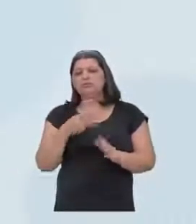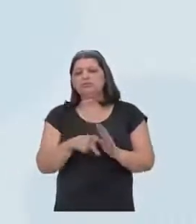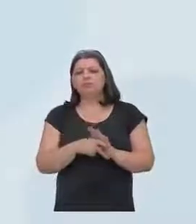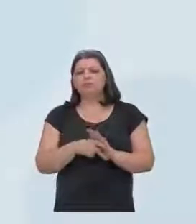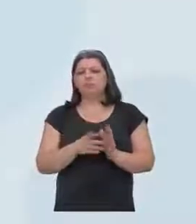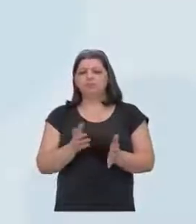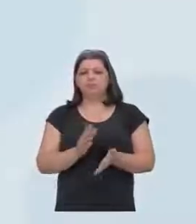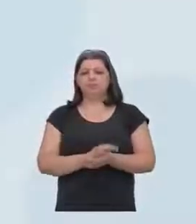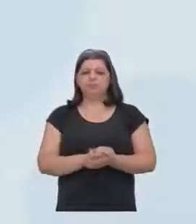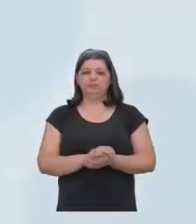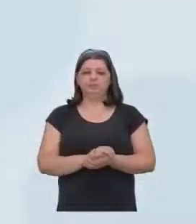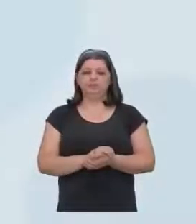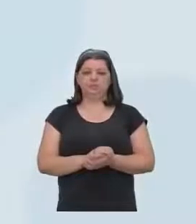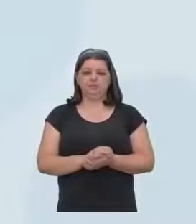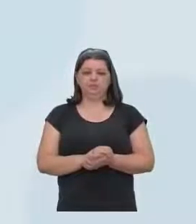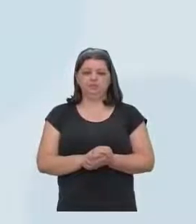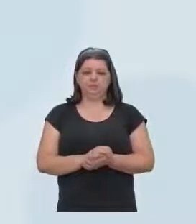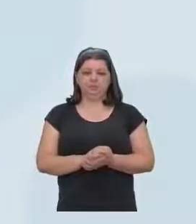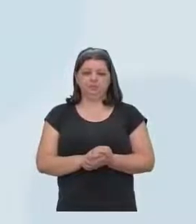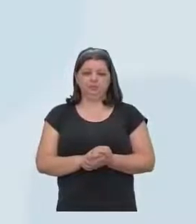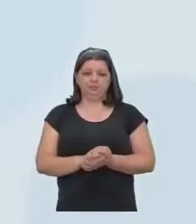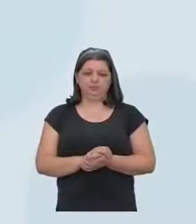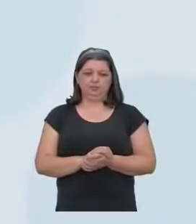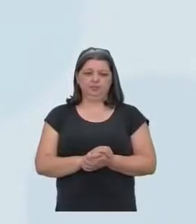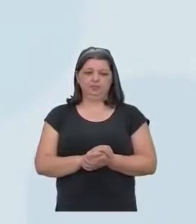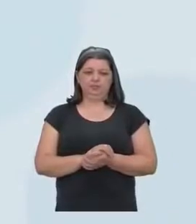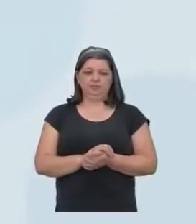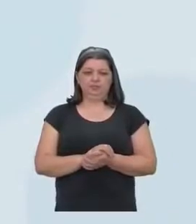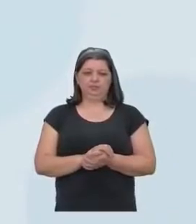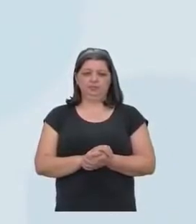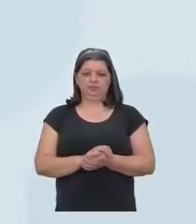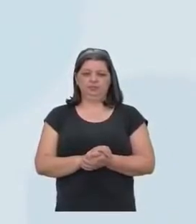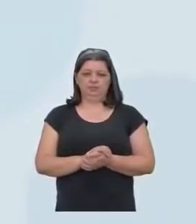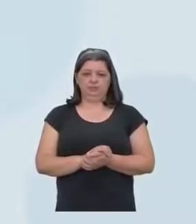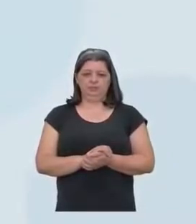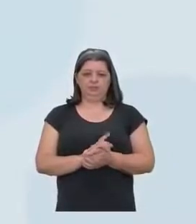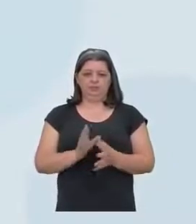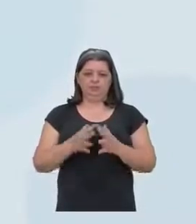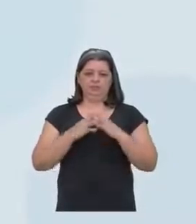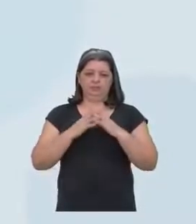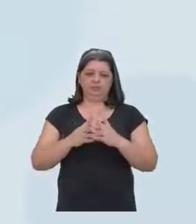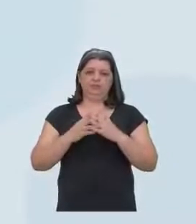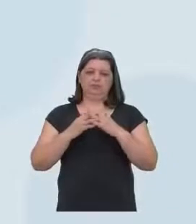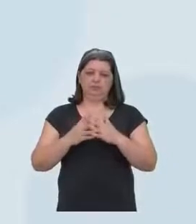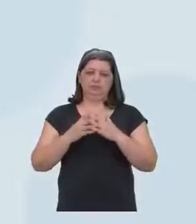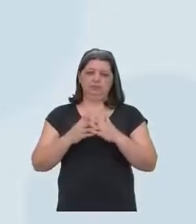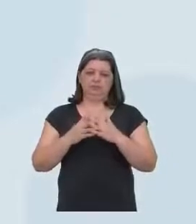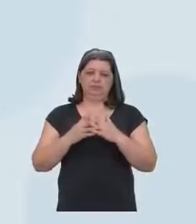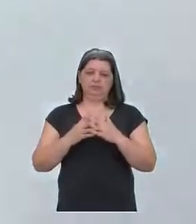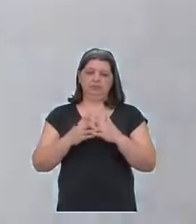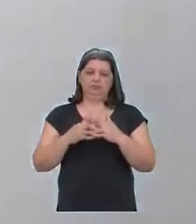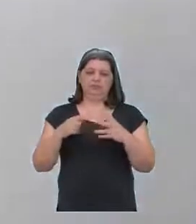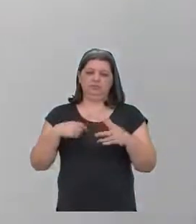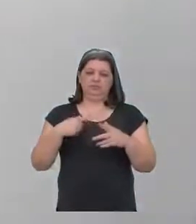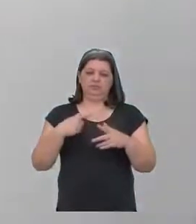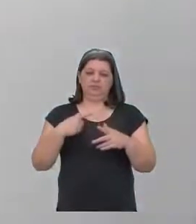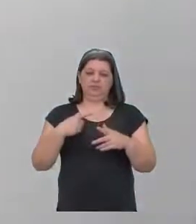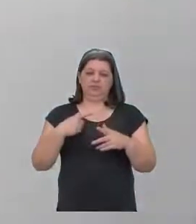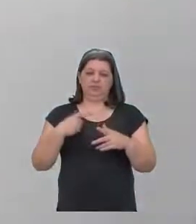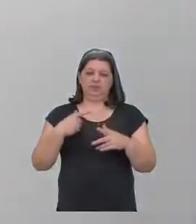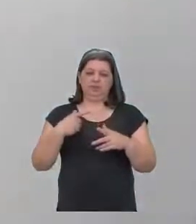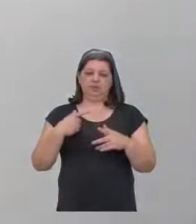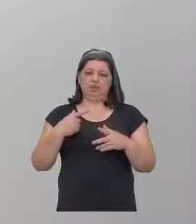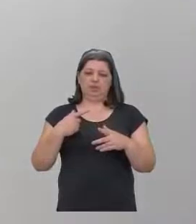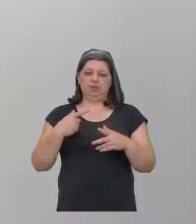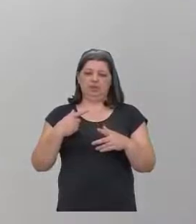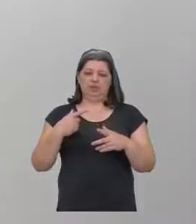passei. Ai, meu Deus do céu, eu tô... não, aqui eu me perdi Chegou. todo. Peraí, não, aqui eu acho que eu passei demais.